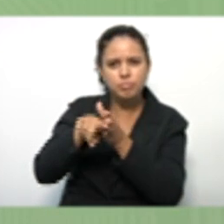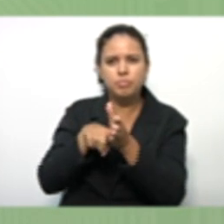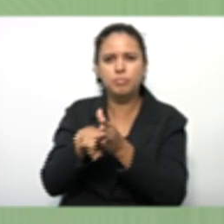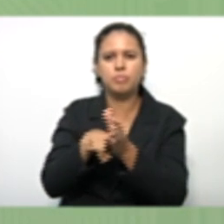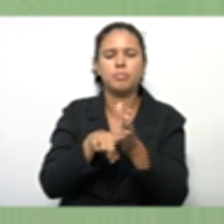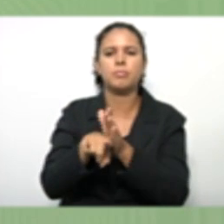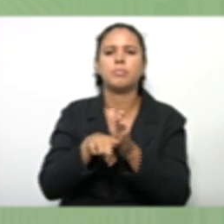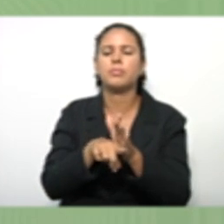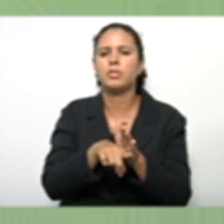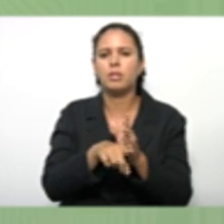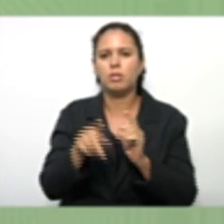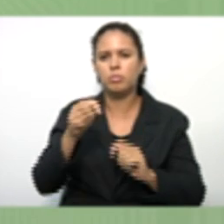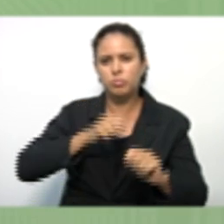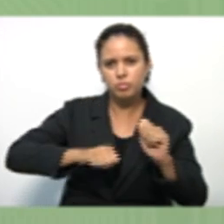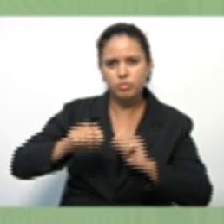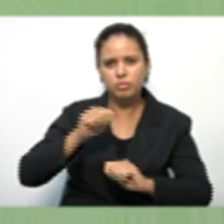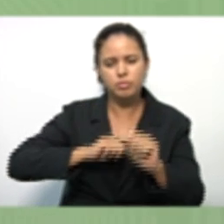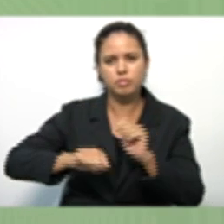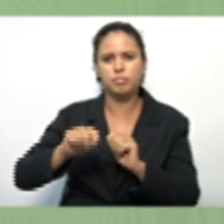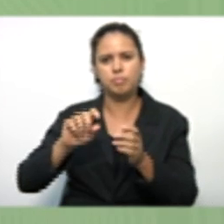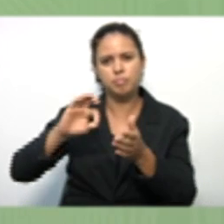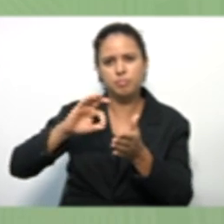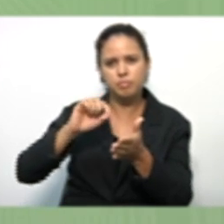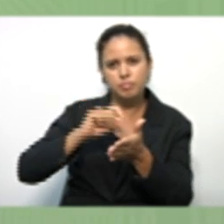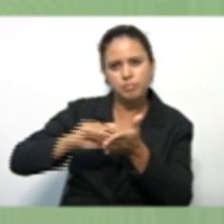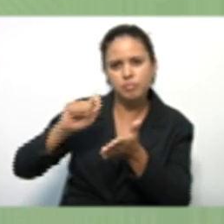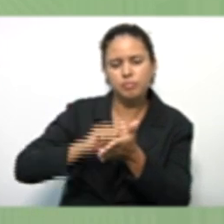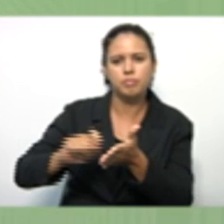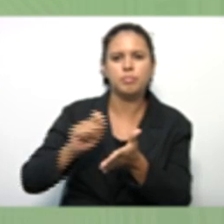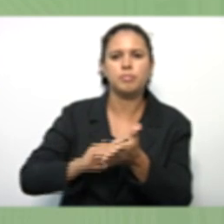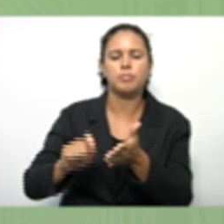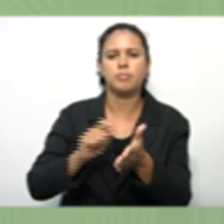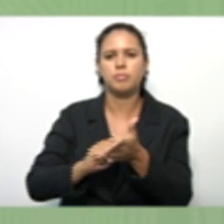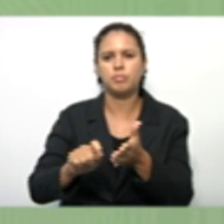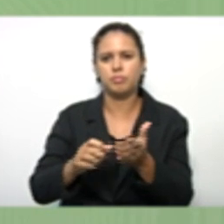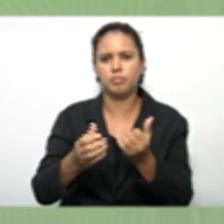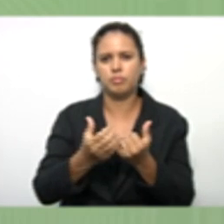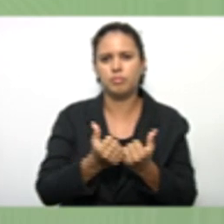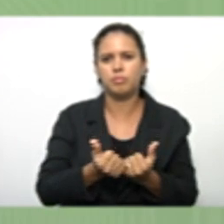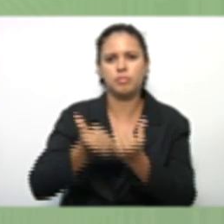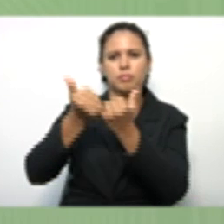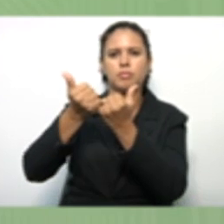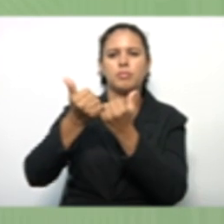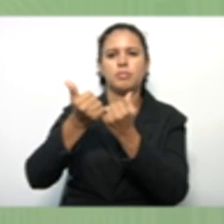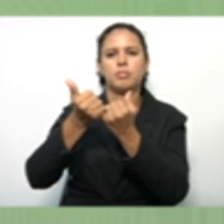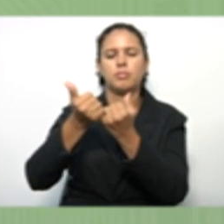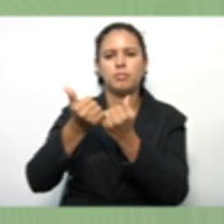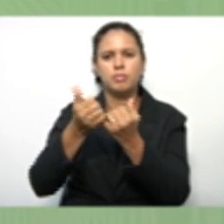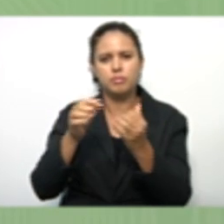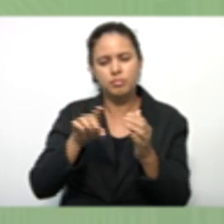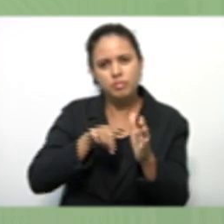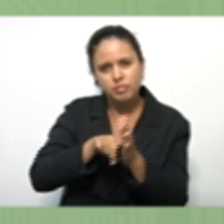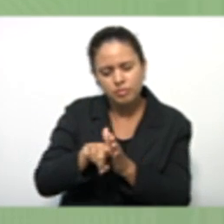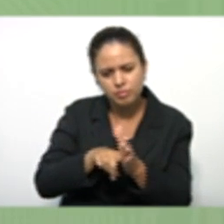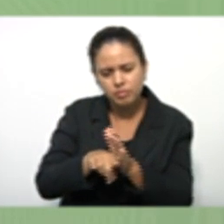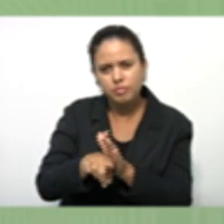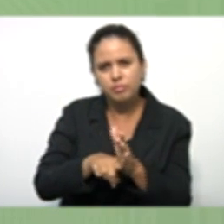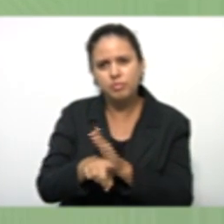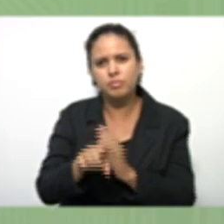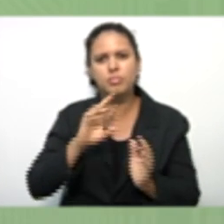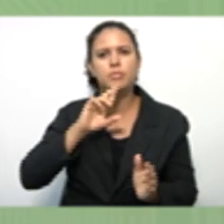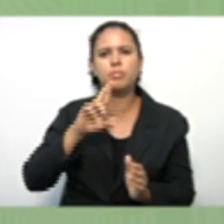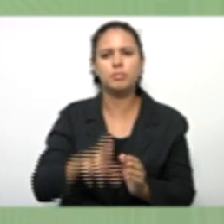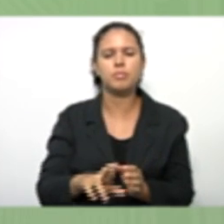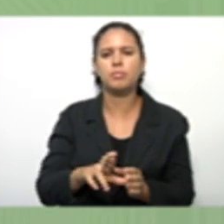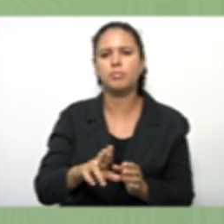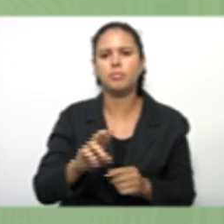analisar, controlar e registrar o patrimônio das aziendas, apurar o resultado